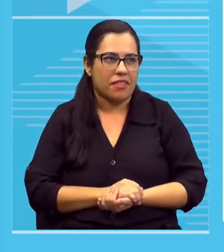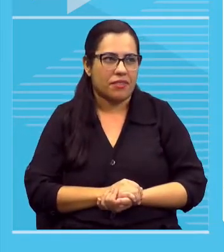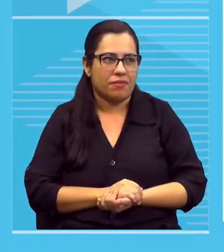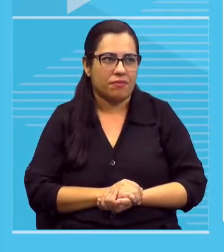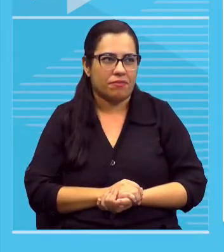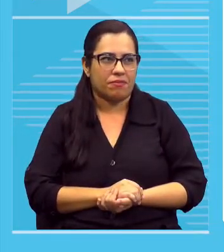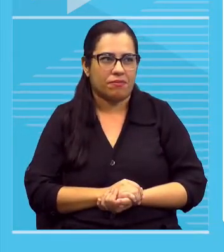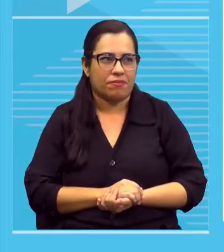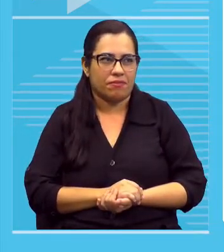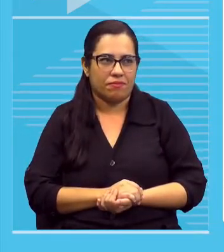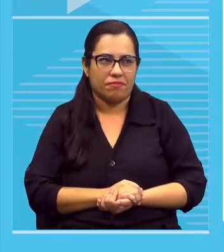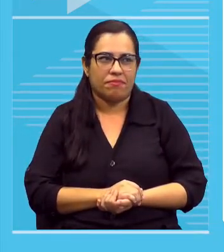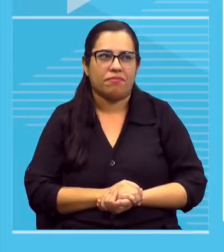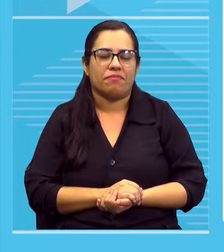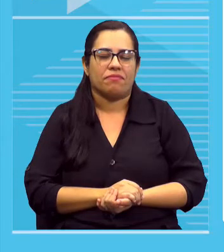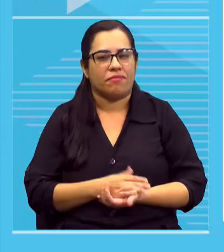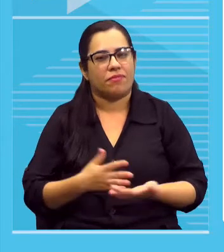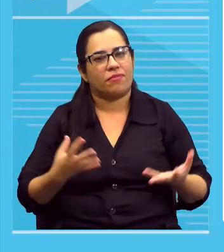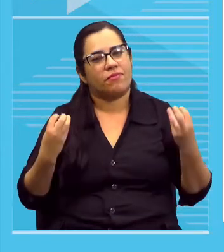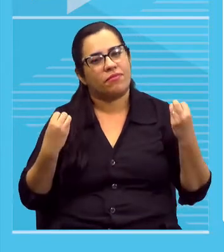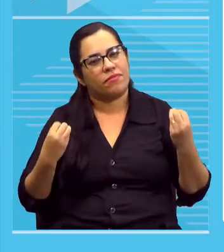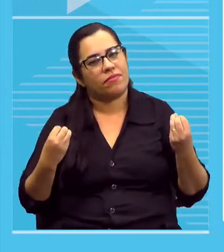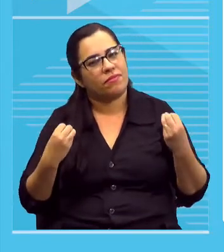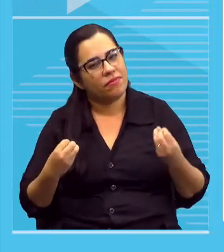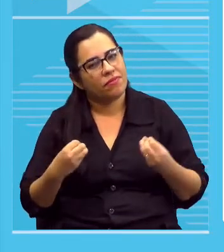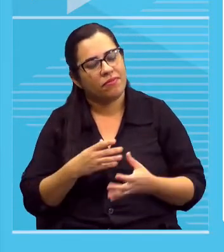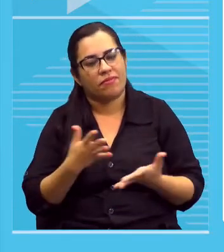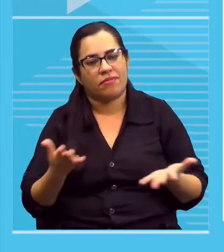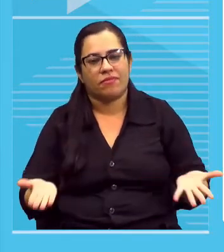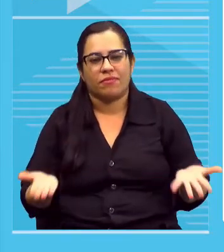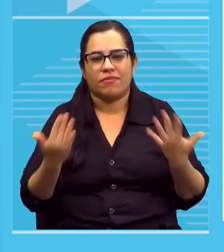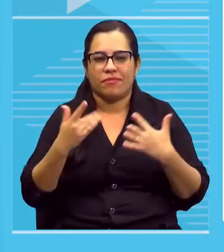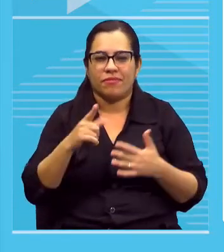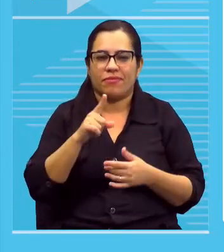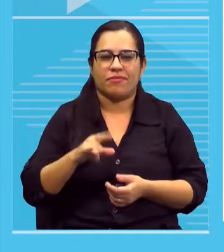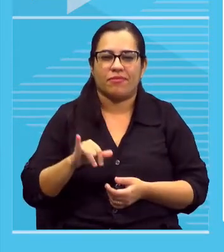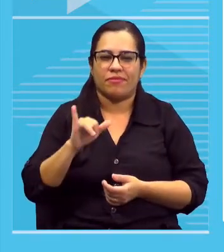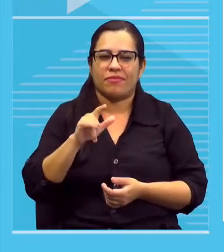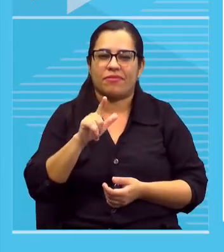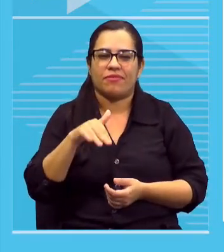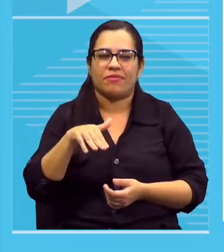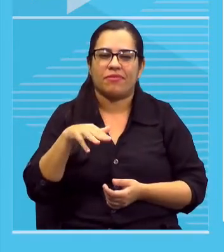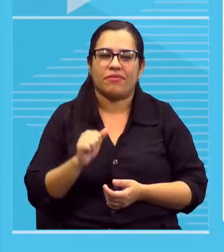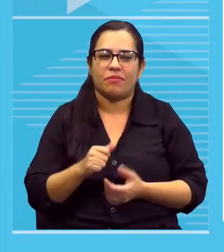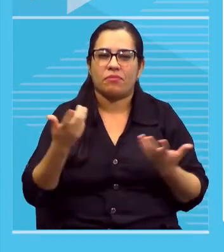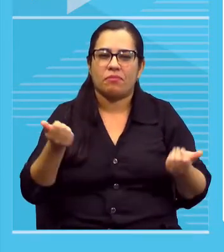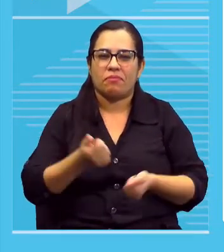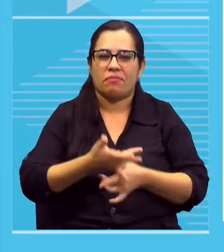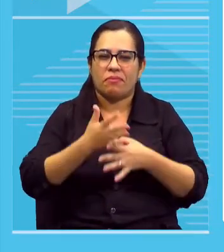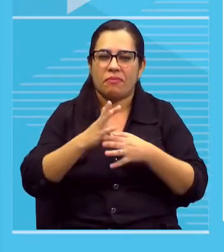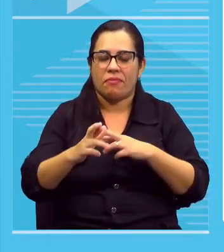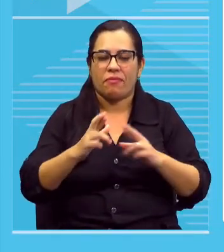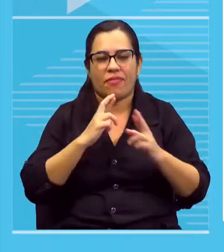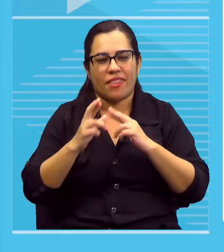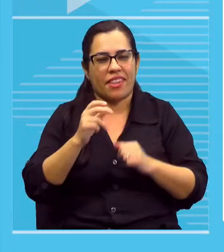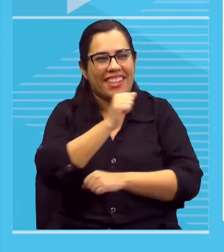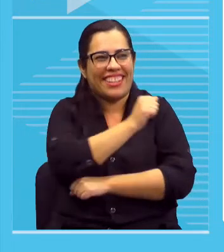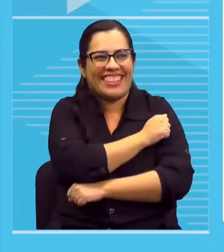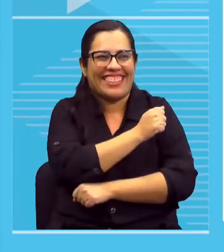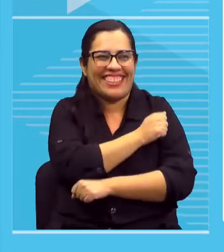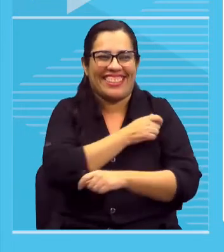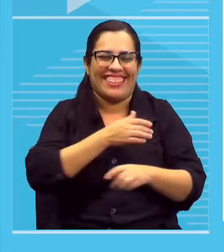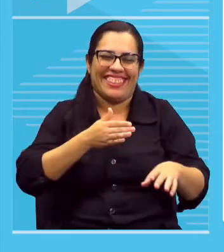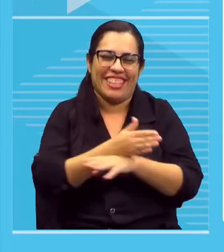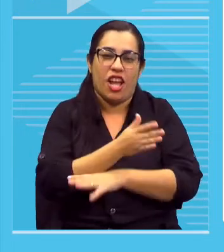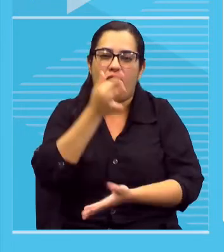cês te contar Brasil Brasil vai participar comigo minha aluna